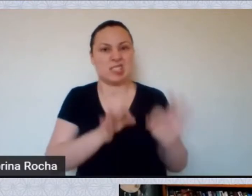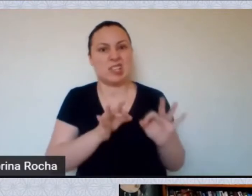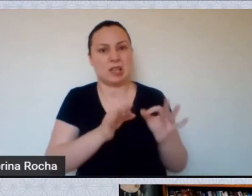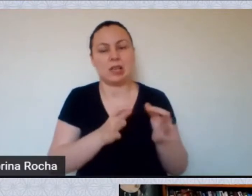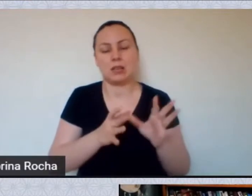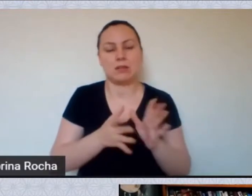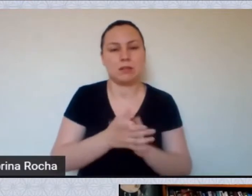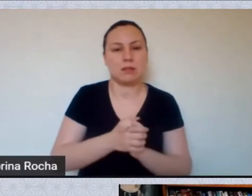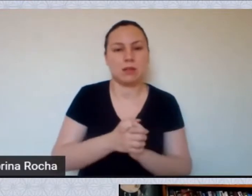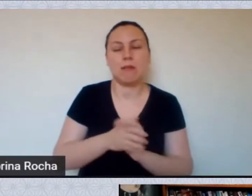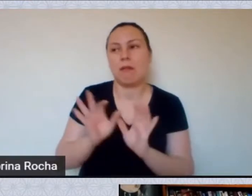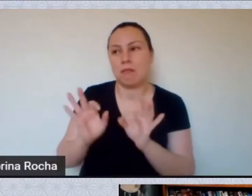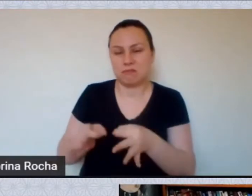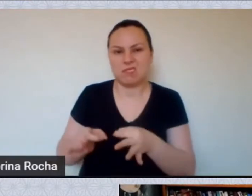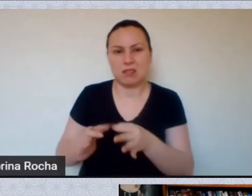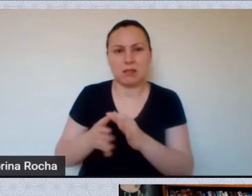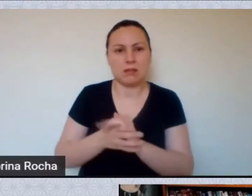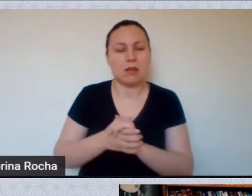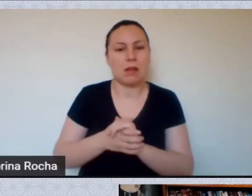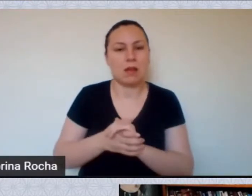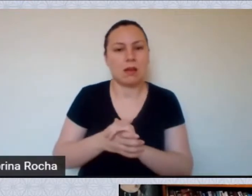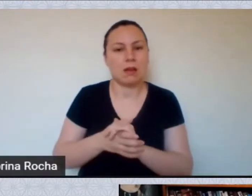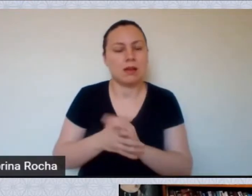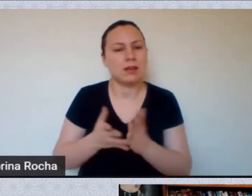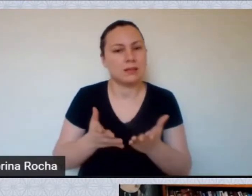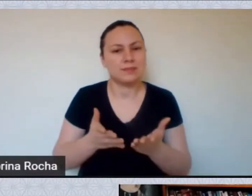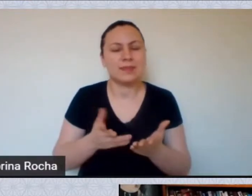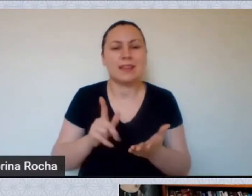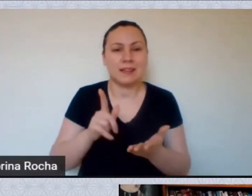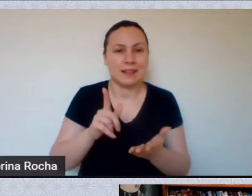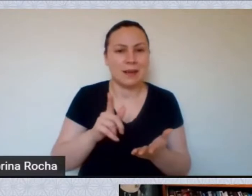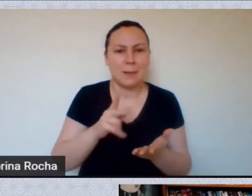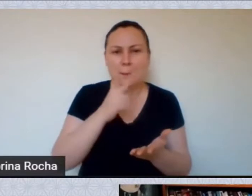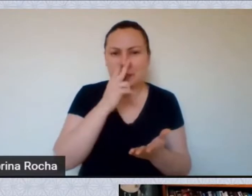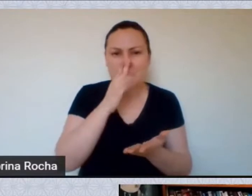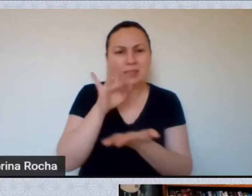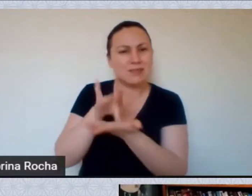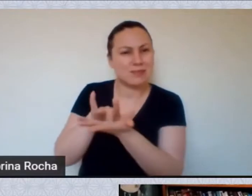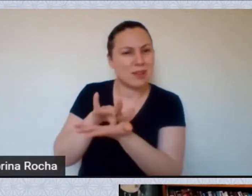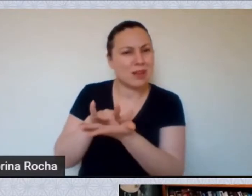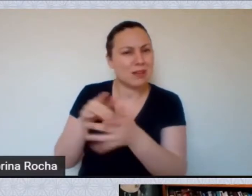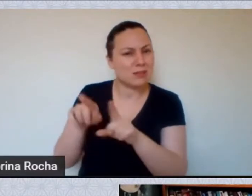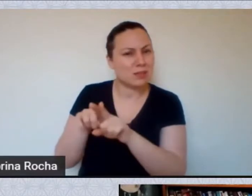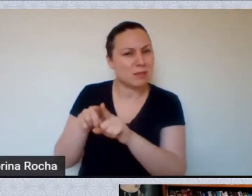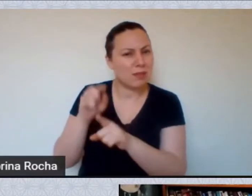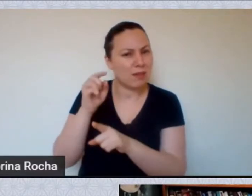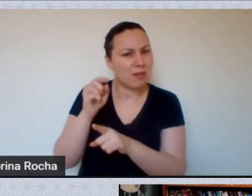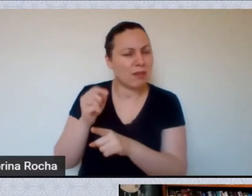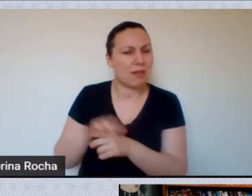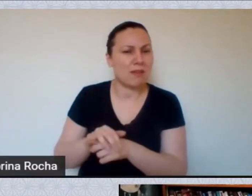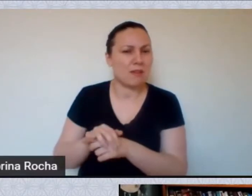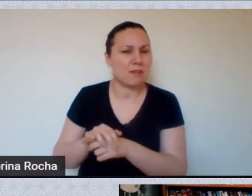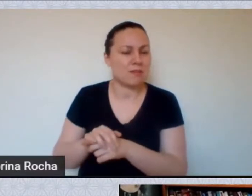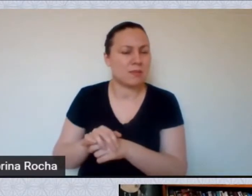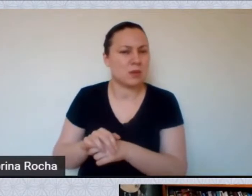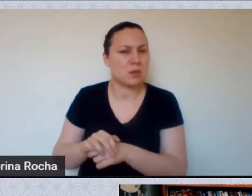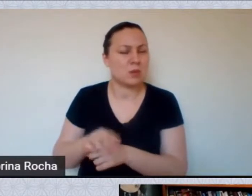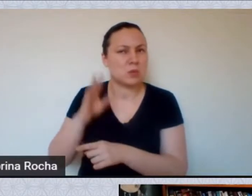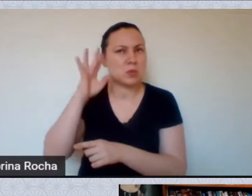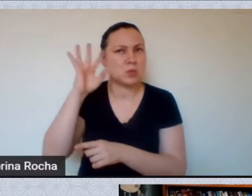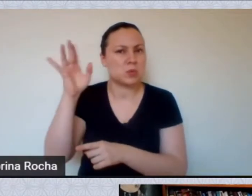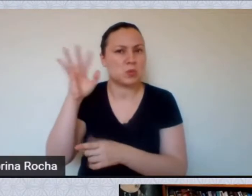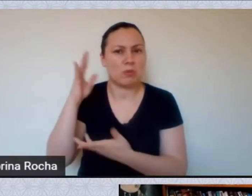ficção, está começando a ser vista como uma grande ficção, finalmente. Então, a gente tem que resgatar a nossa